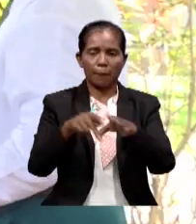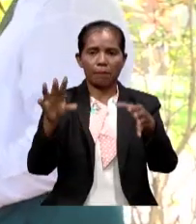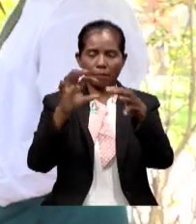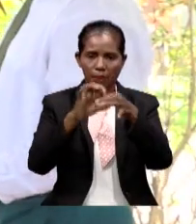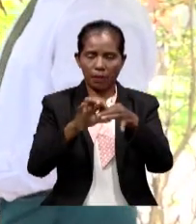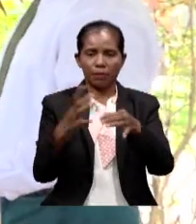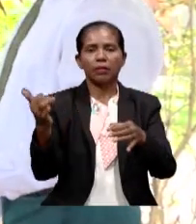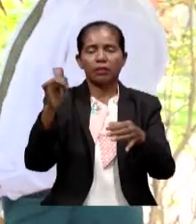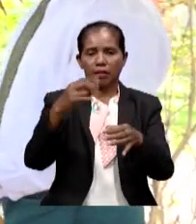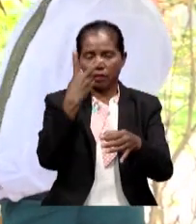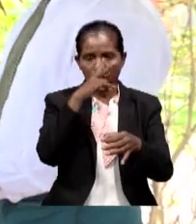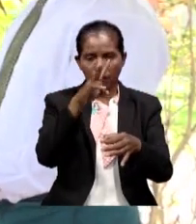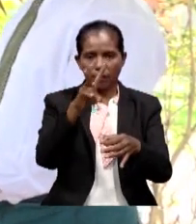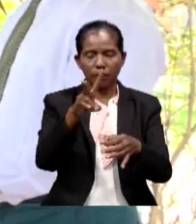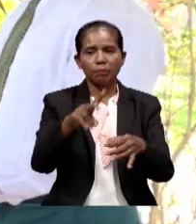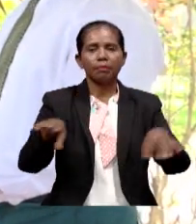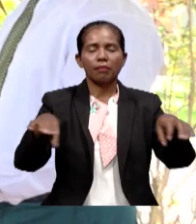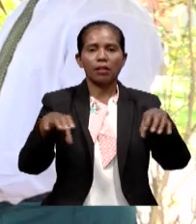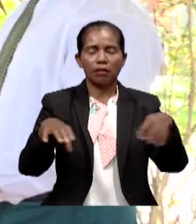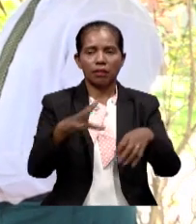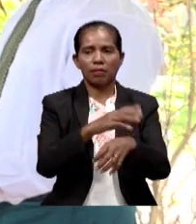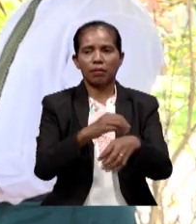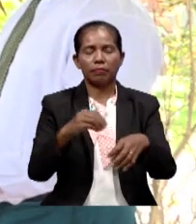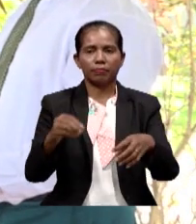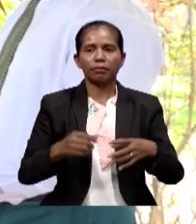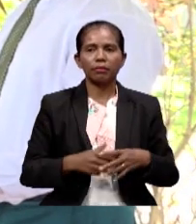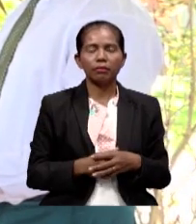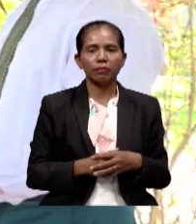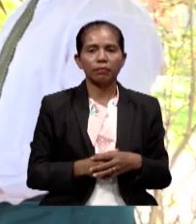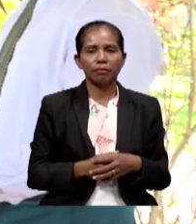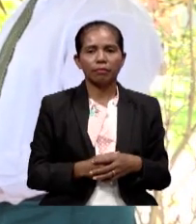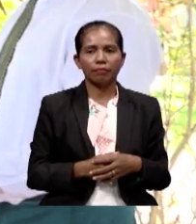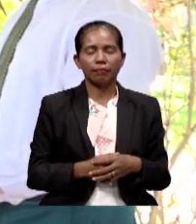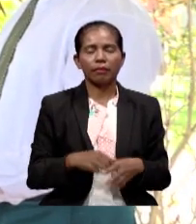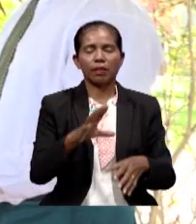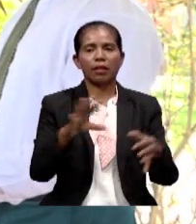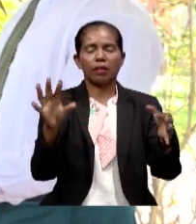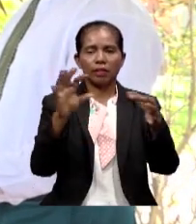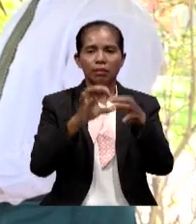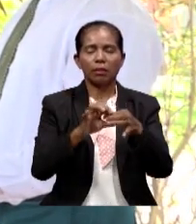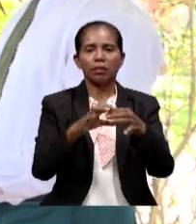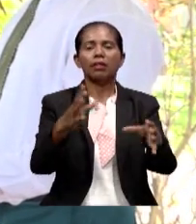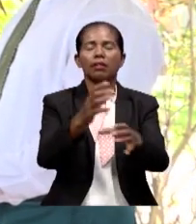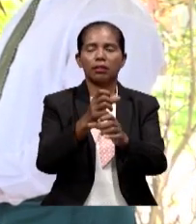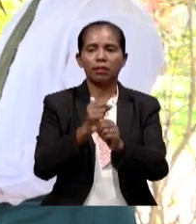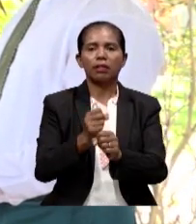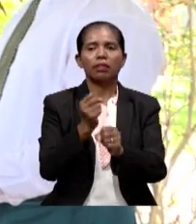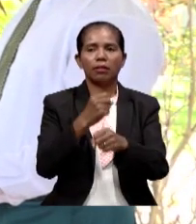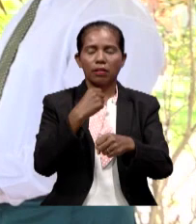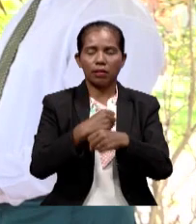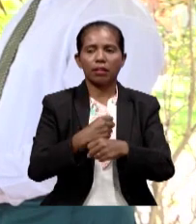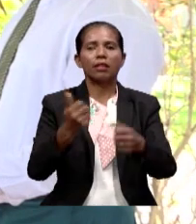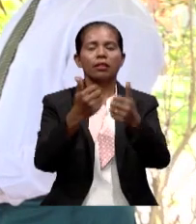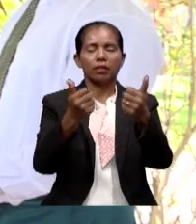are Iruni ba ya serviço are Iruni ba ya knar ne be membro ser simu atu halau associação